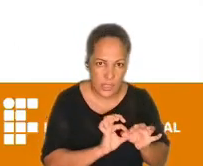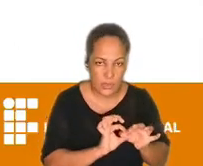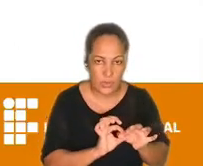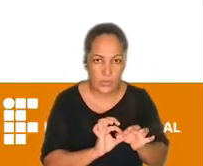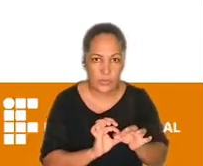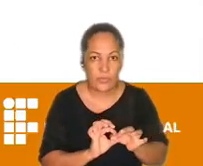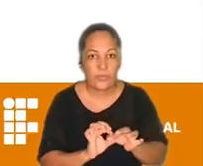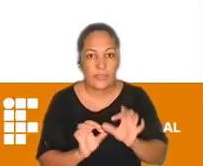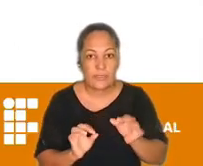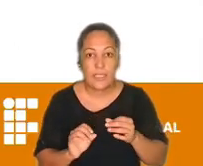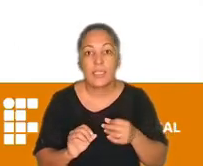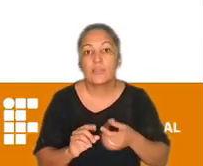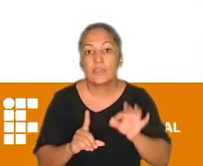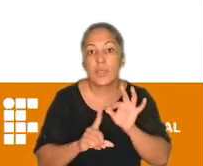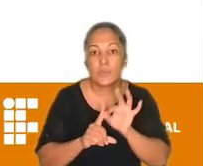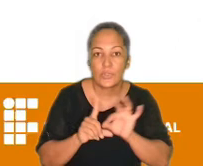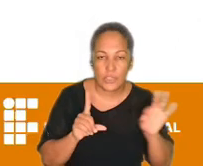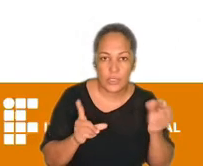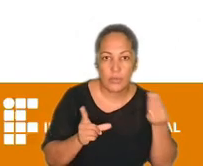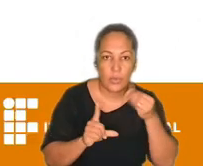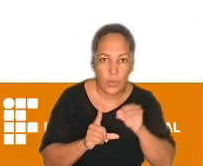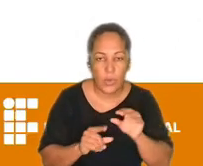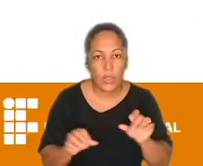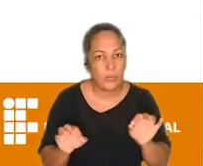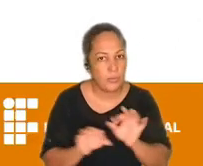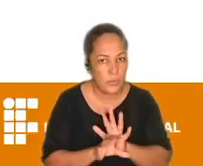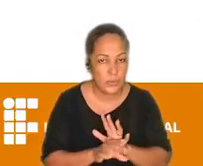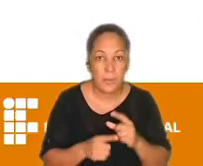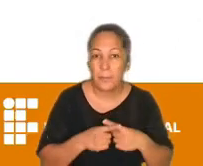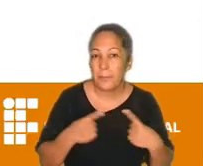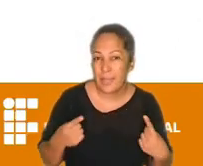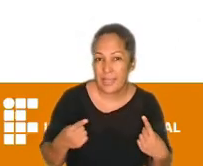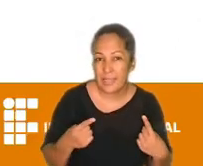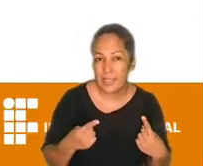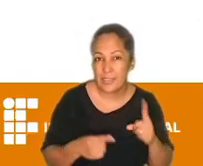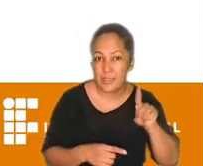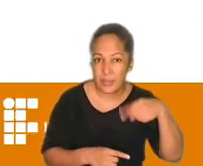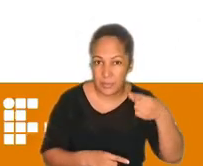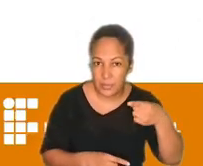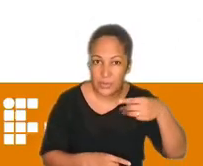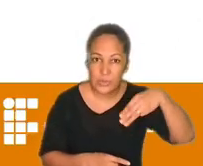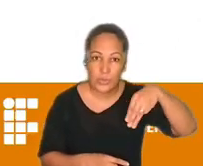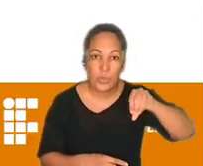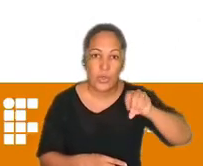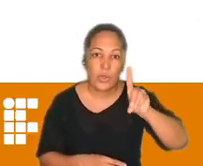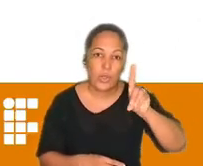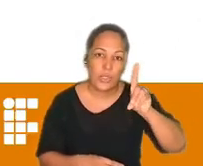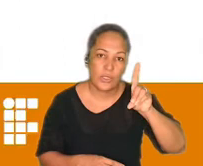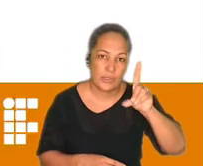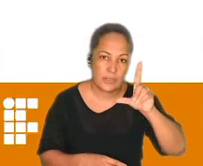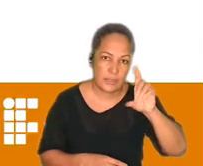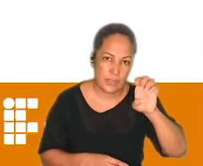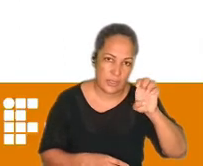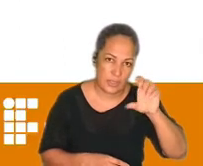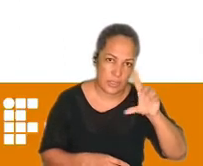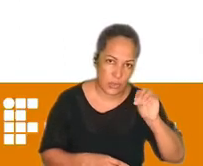de relacionamento, a gente coloca o N para N top. Mas, a partir do modelo lógico, né, então no modelo